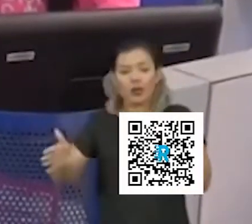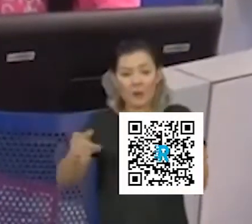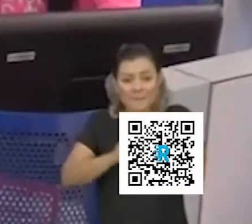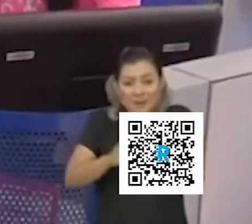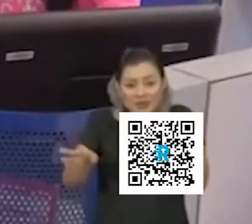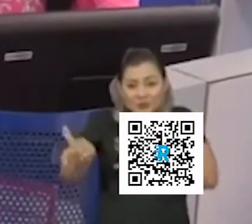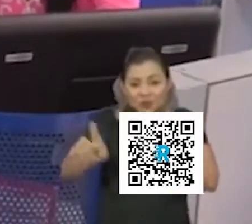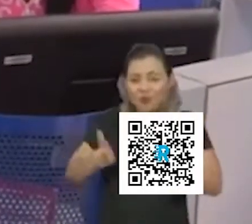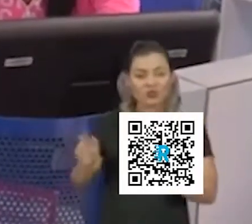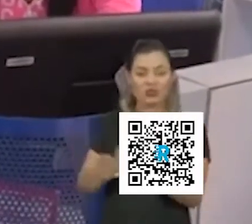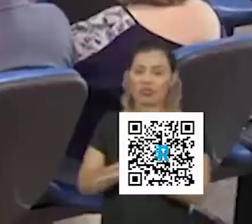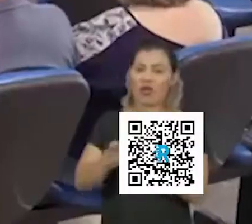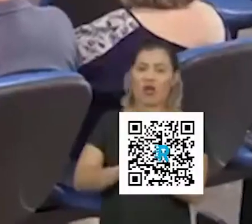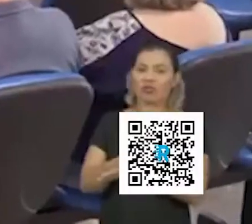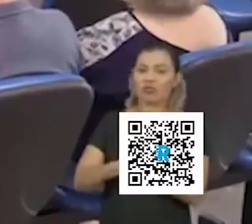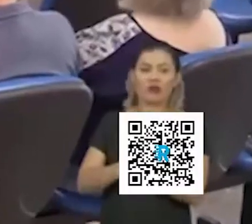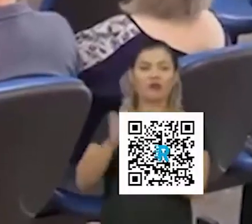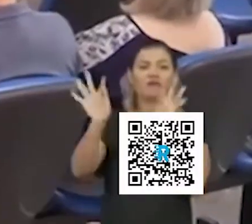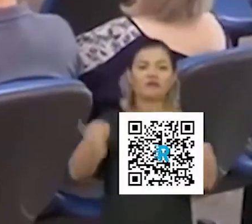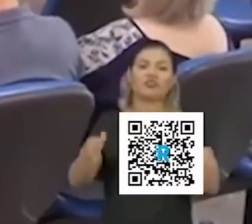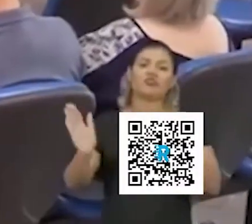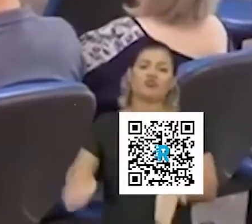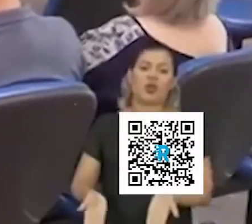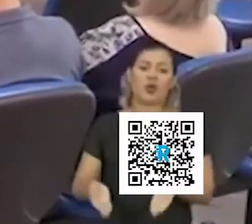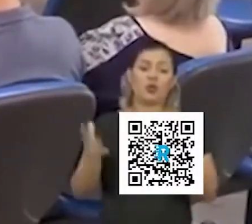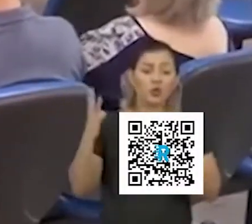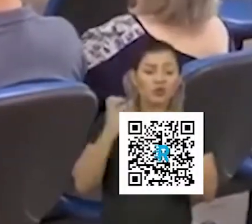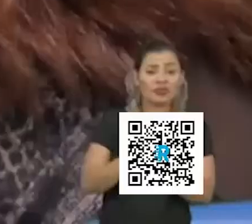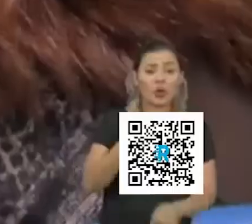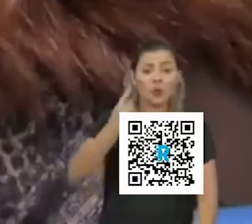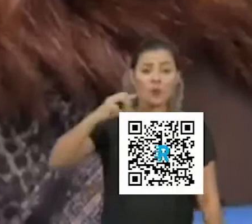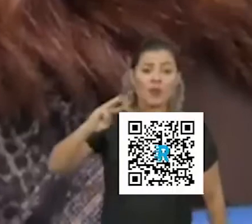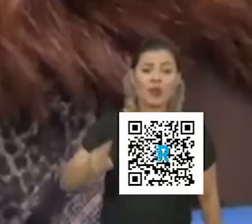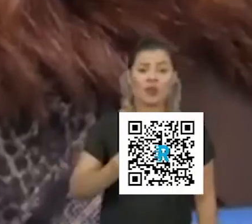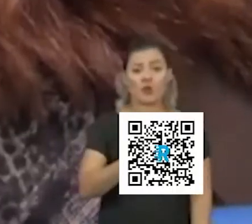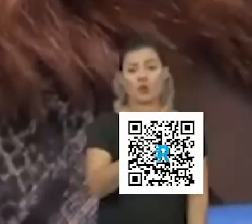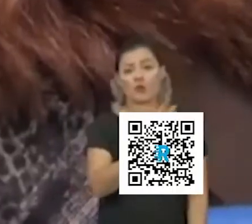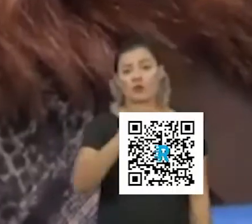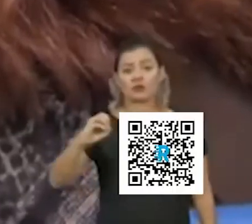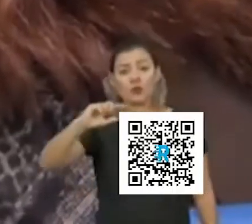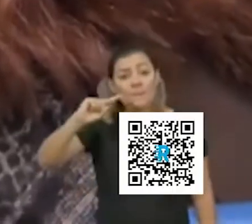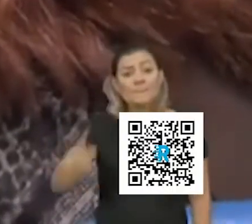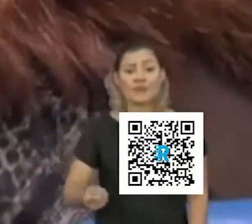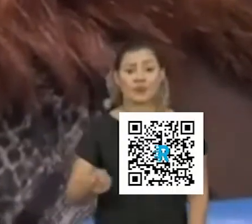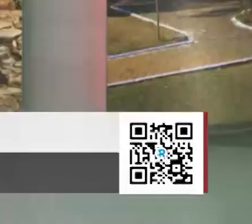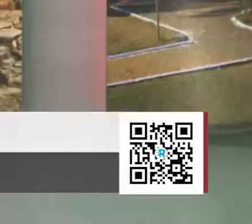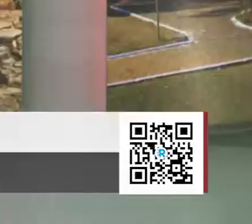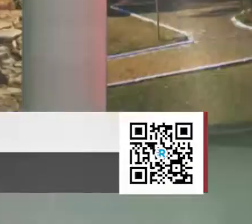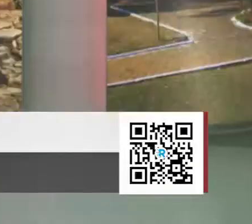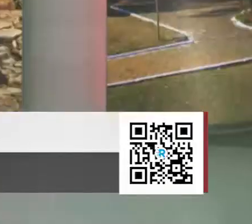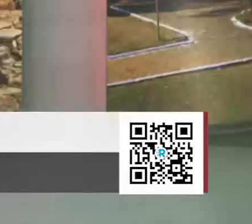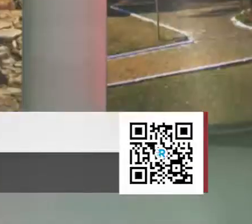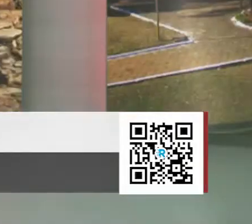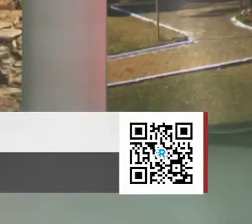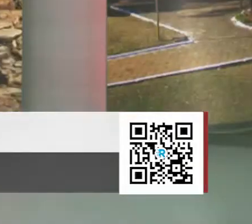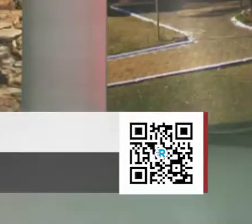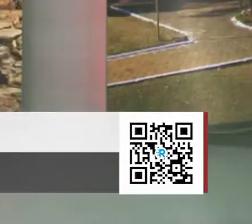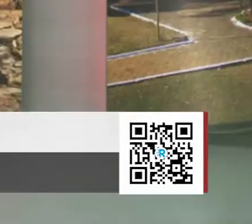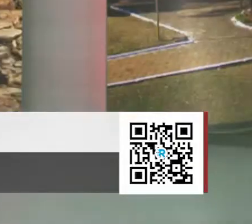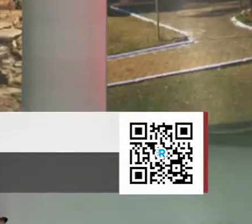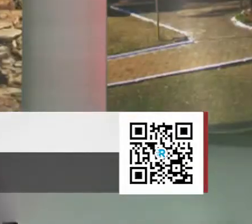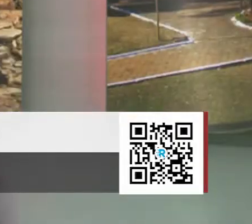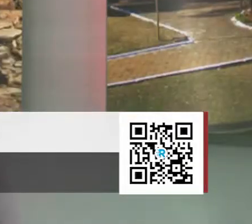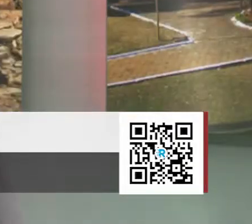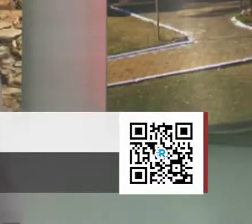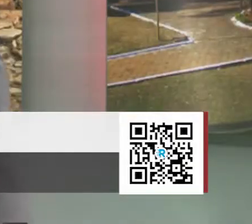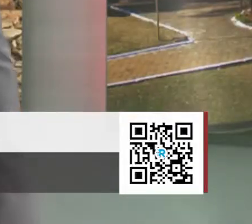prazo legal de espera e somam hoje quase 1 milhão e 400 mil em todo o país. E se você está à procura de um